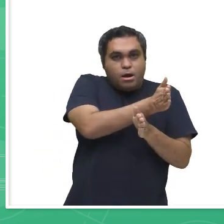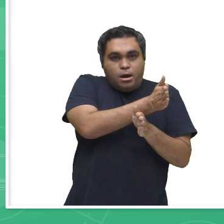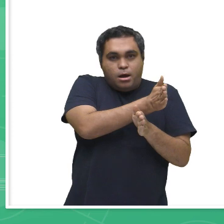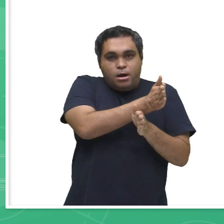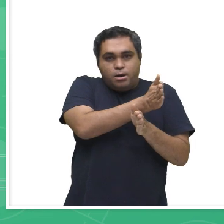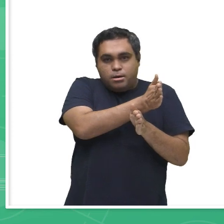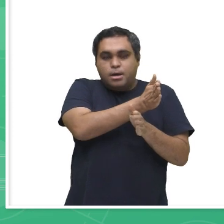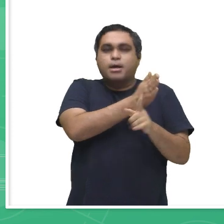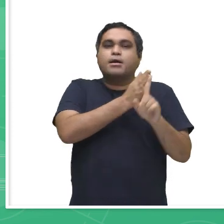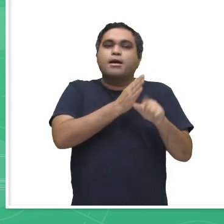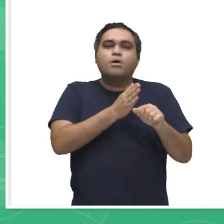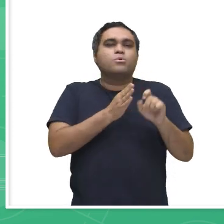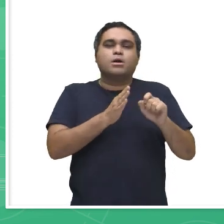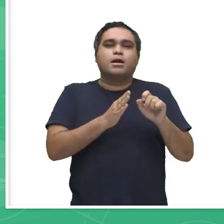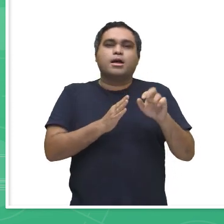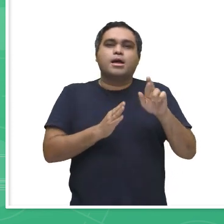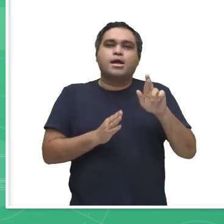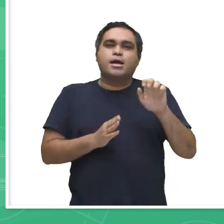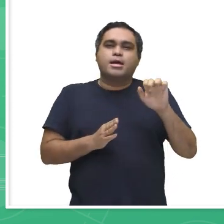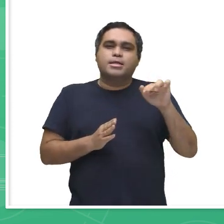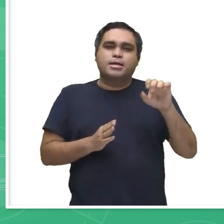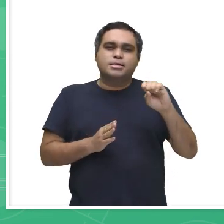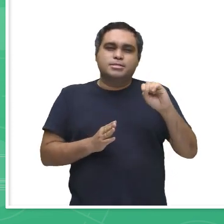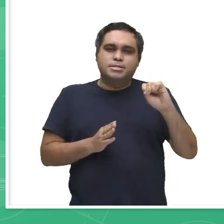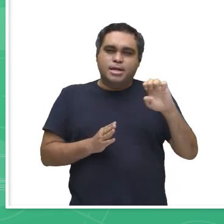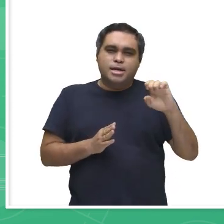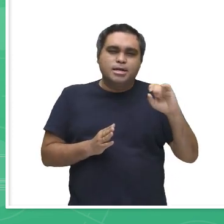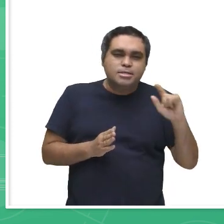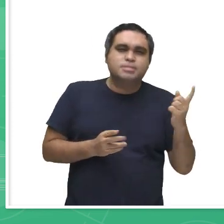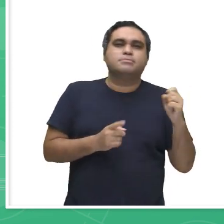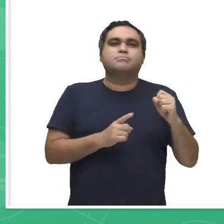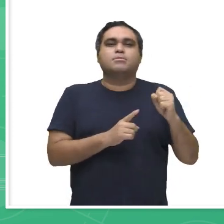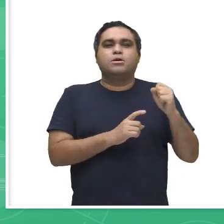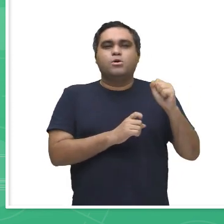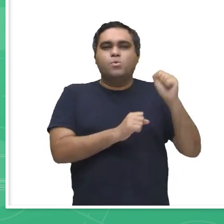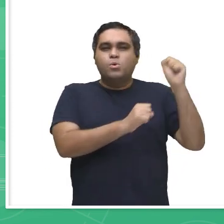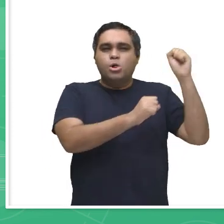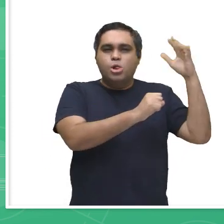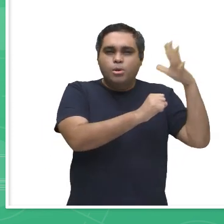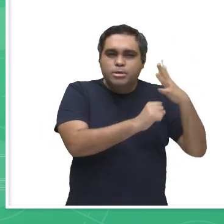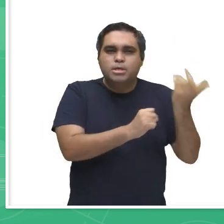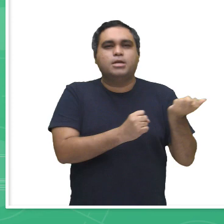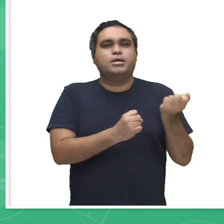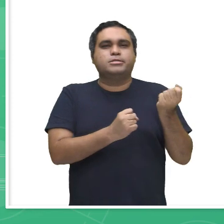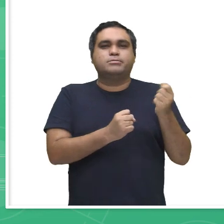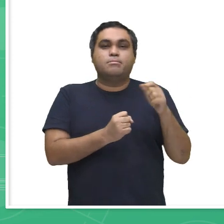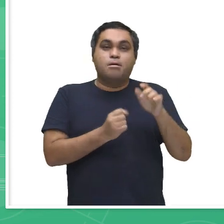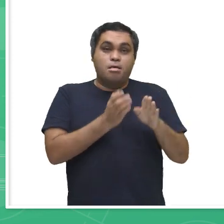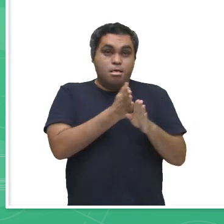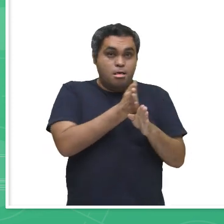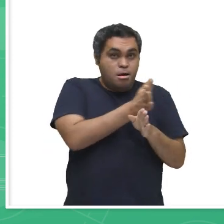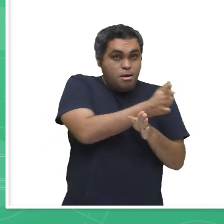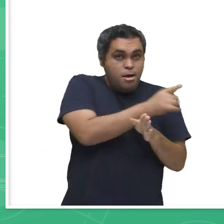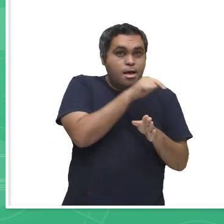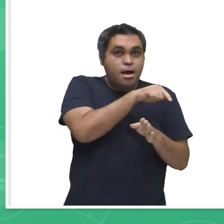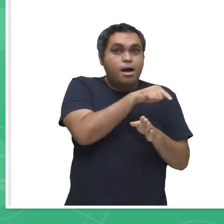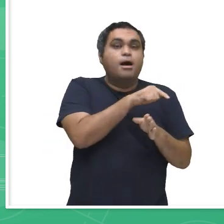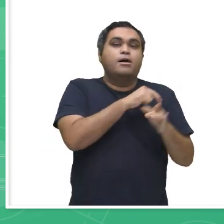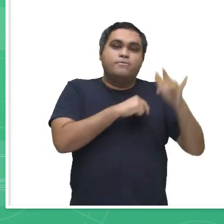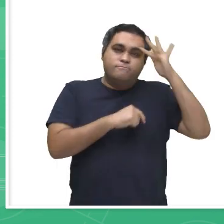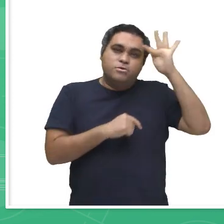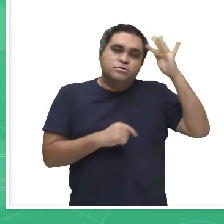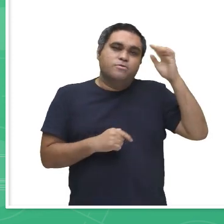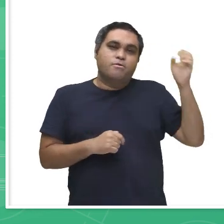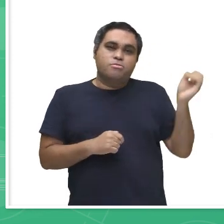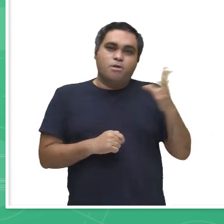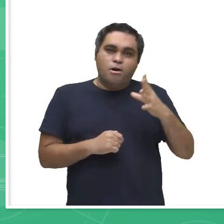a Renascença, né? O humanismo, o iluminismo depois, que nós vamos chamar de filosofia moderna. Começa